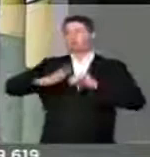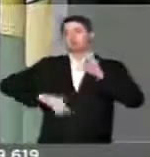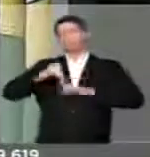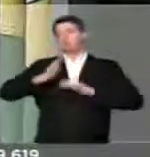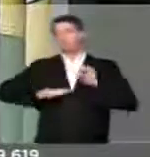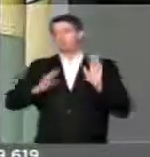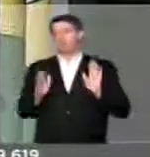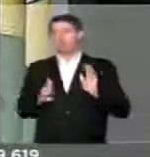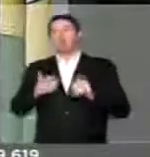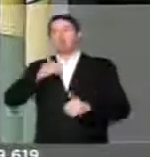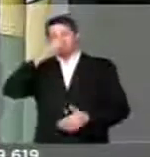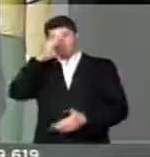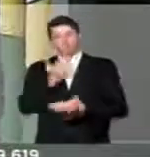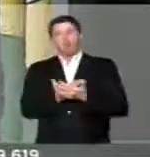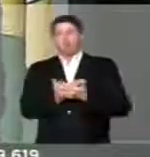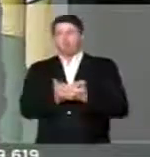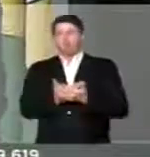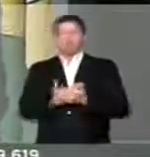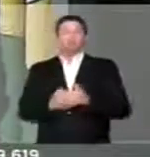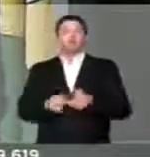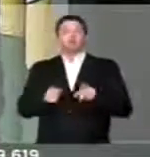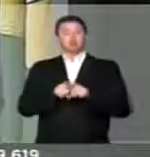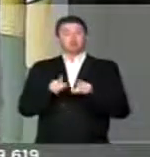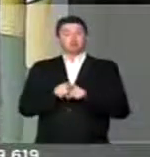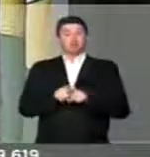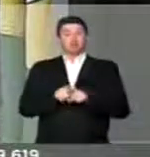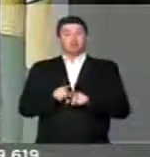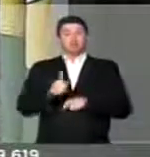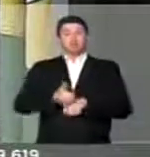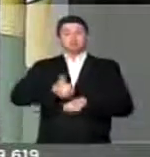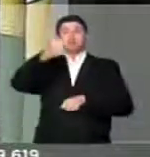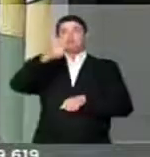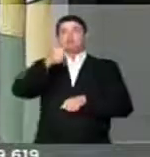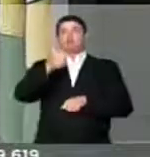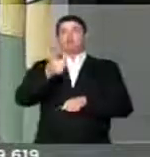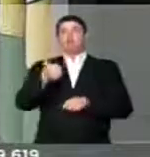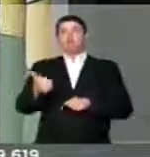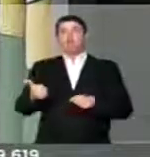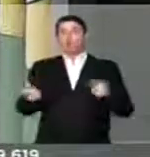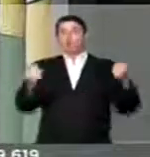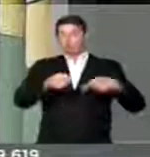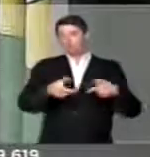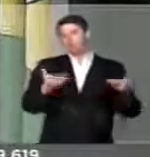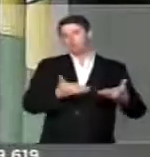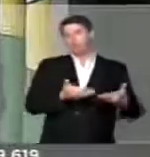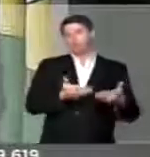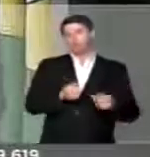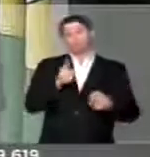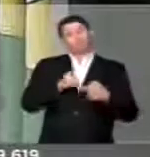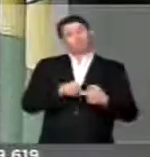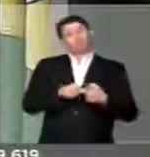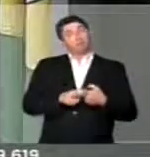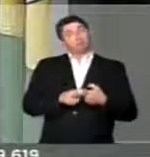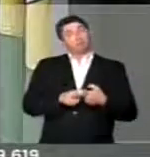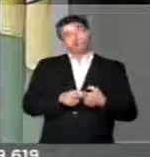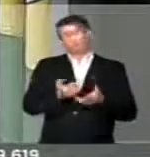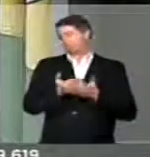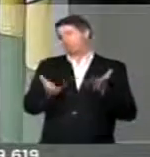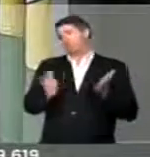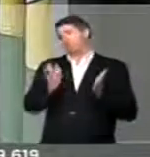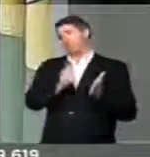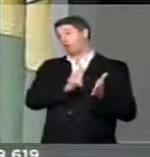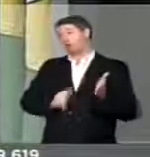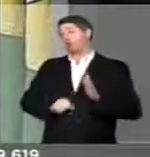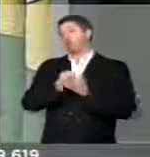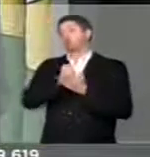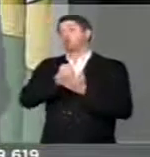competentes e acredito até que serão melhores agora na oposição, porque vocês já perderam o